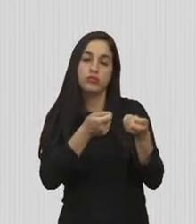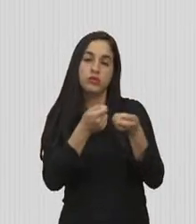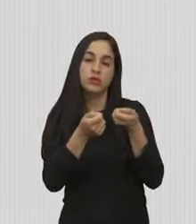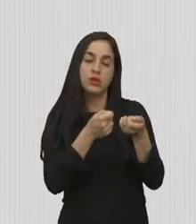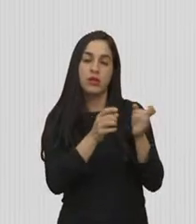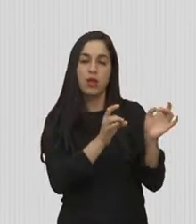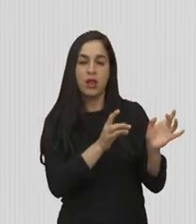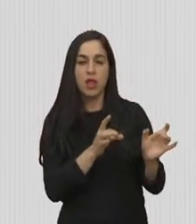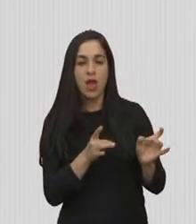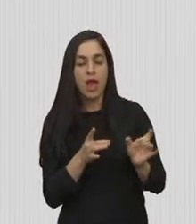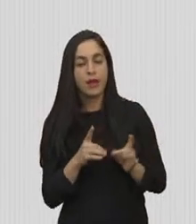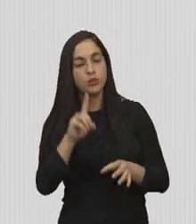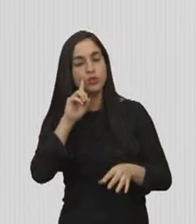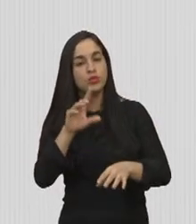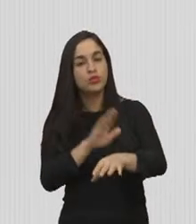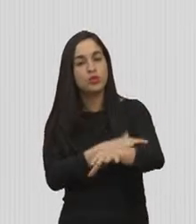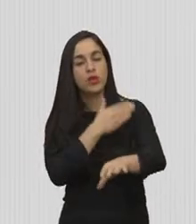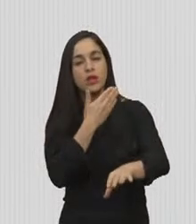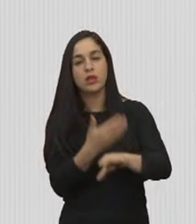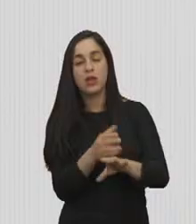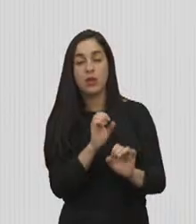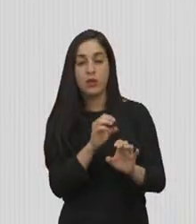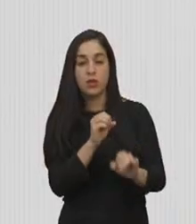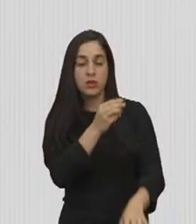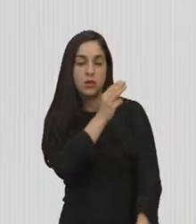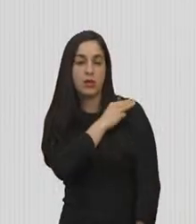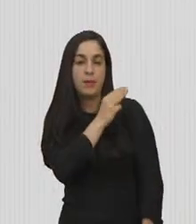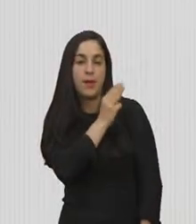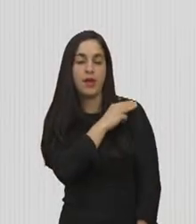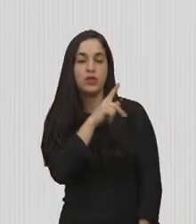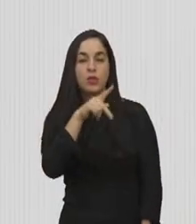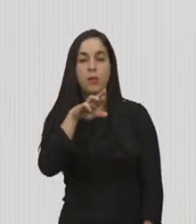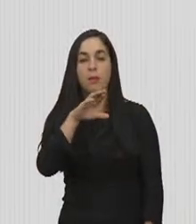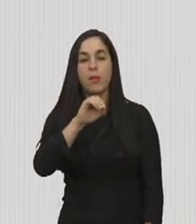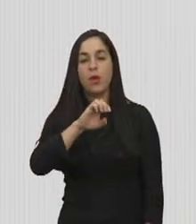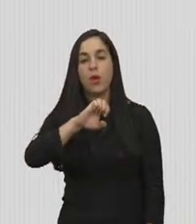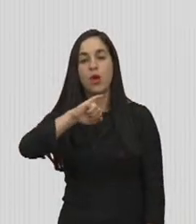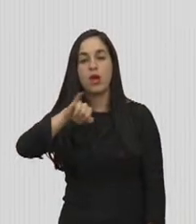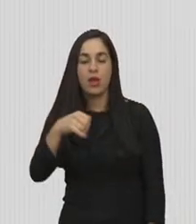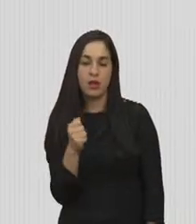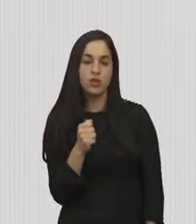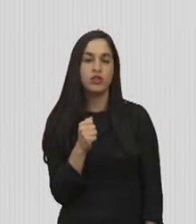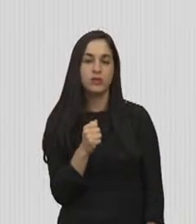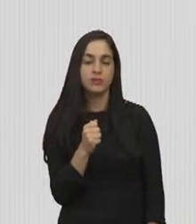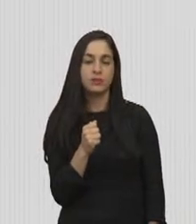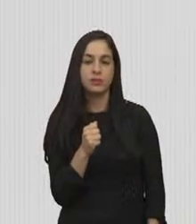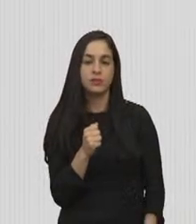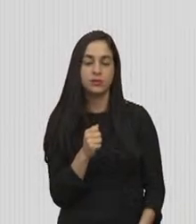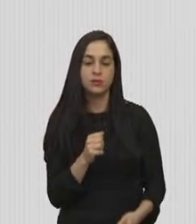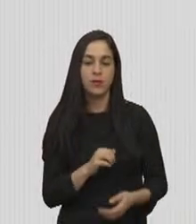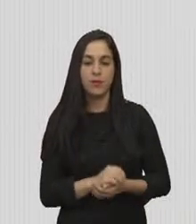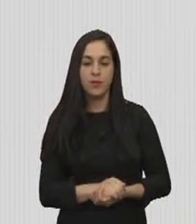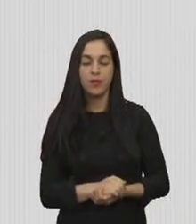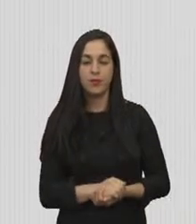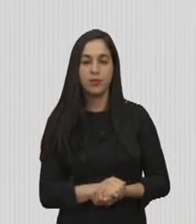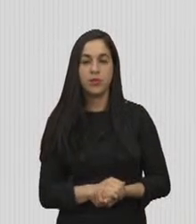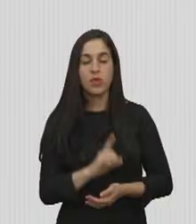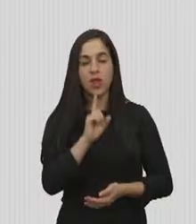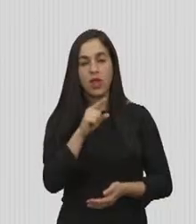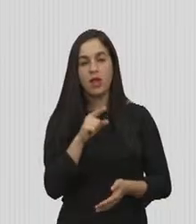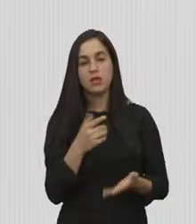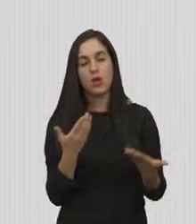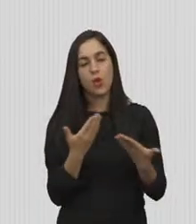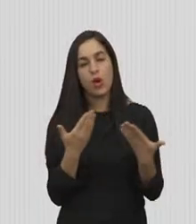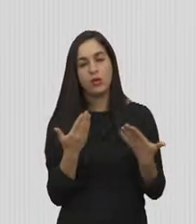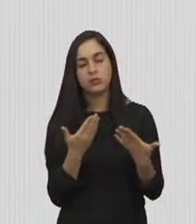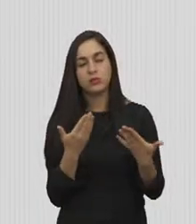técnico integrado ao ensino médio na modalidade PROEJA. Ok? É essa consulta que a gente está